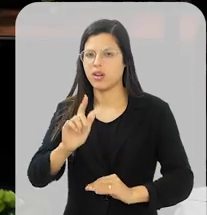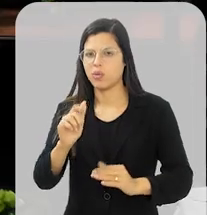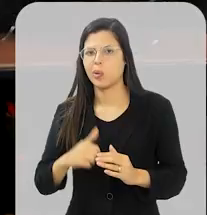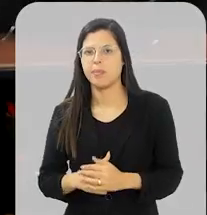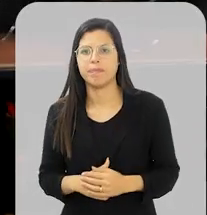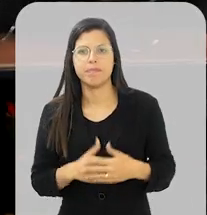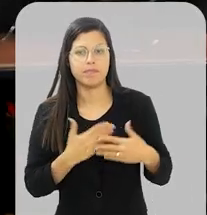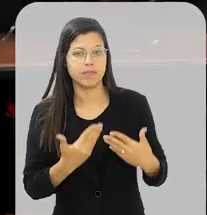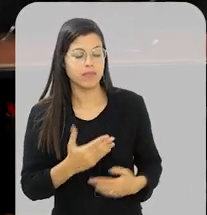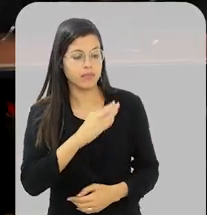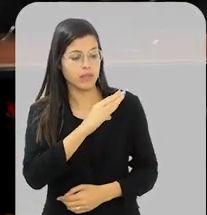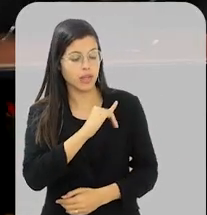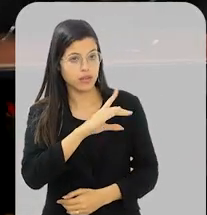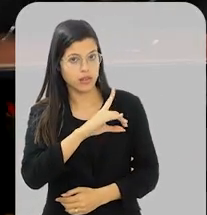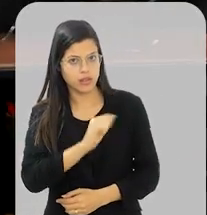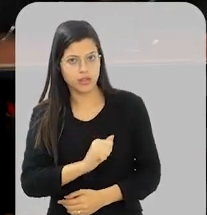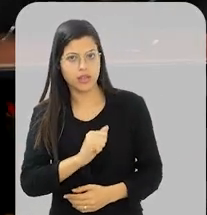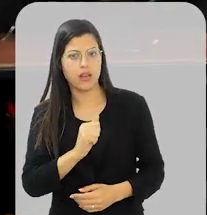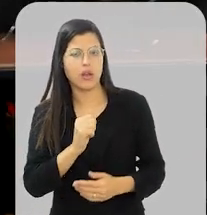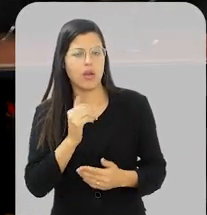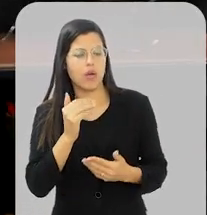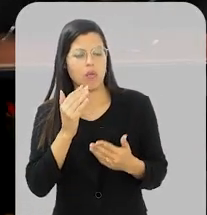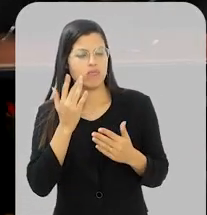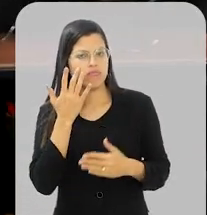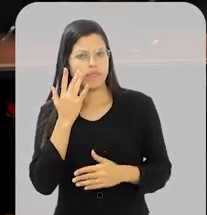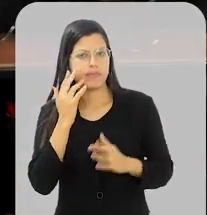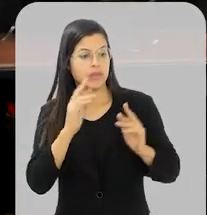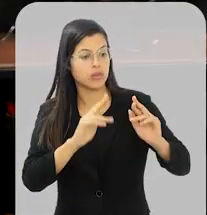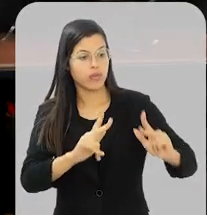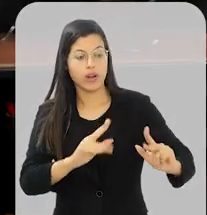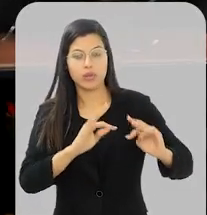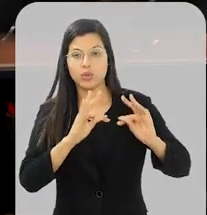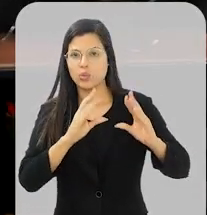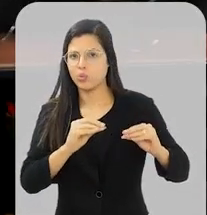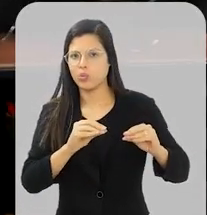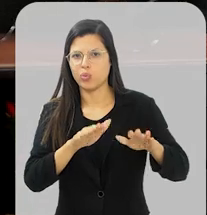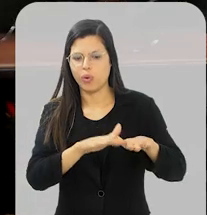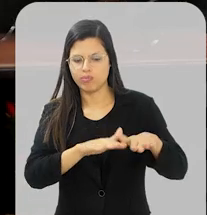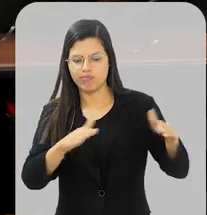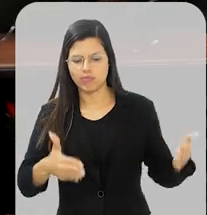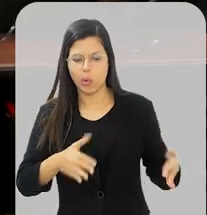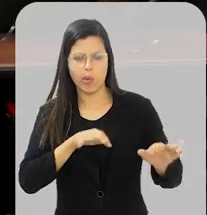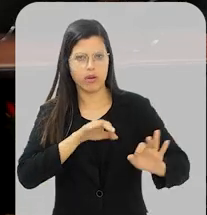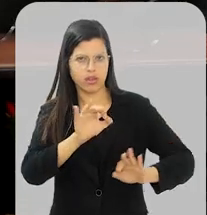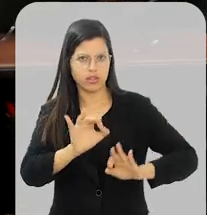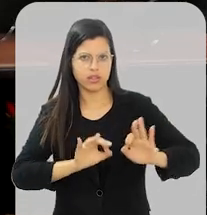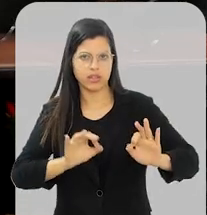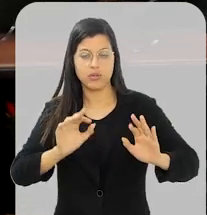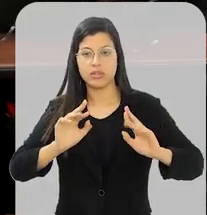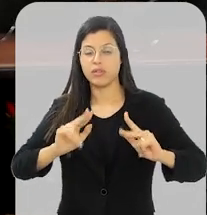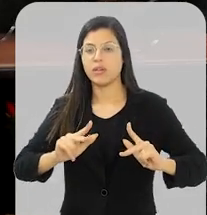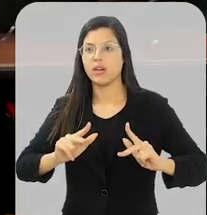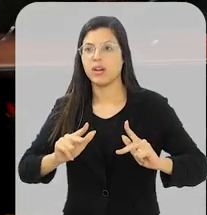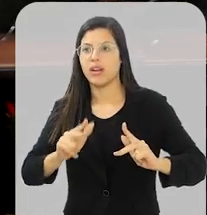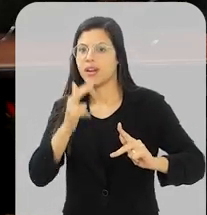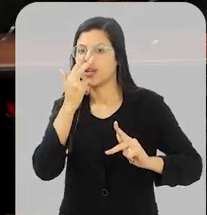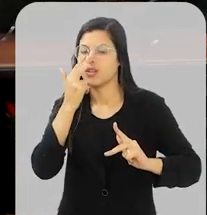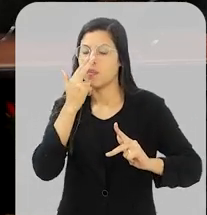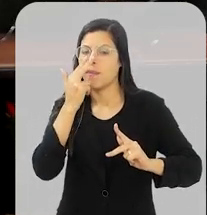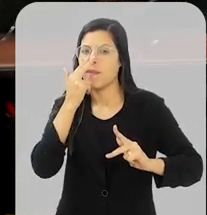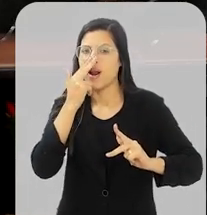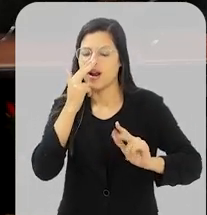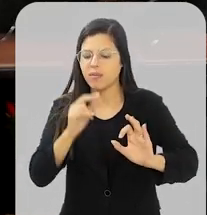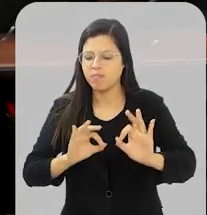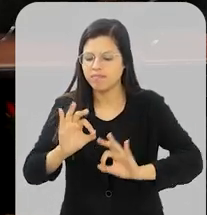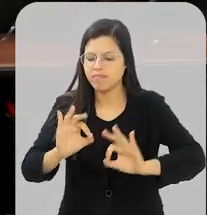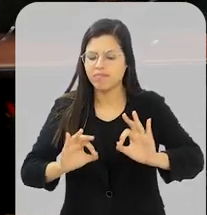literaturas. Cida, eu acho diferente tudo seu lá. Até a montagem do seu stand é diferente. Você coloca